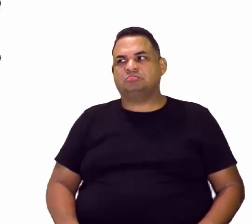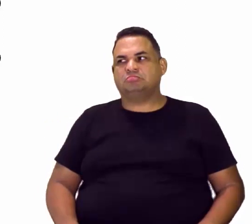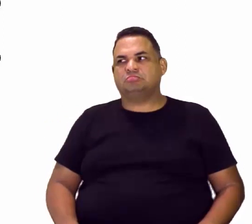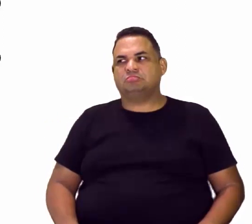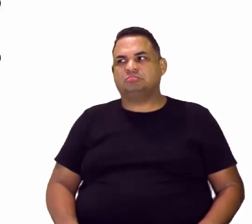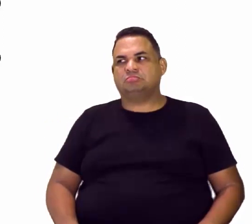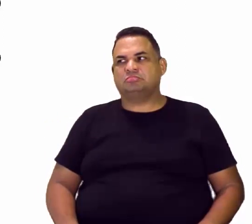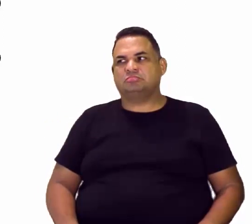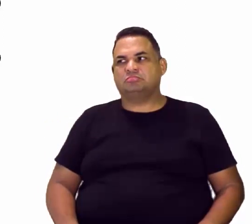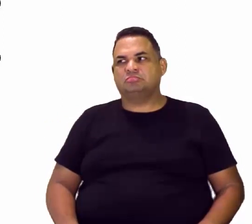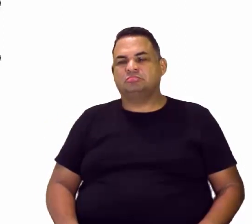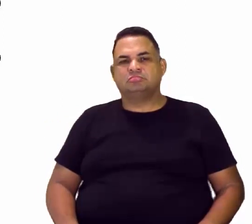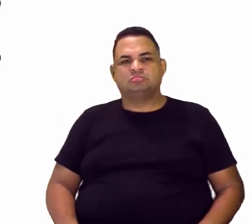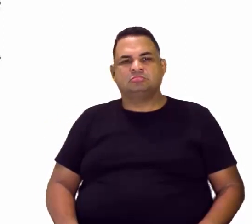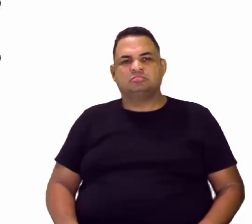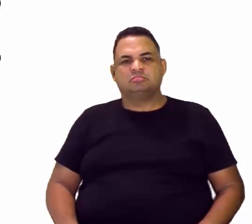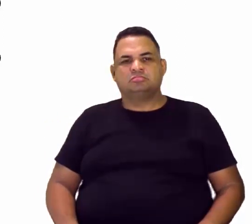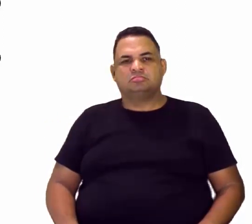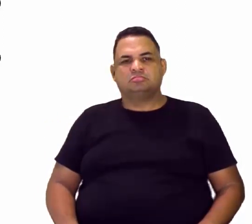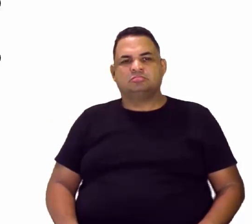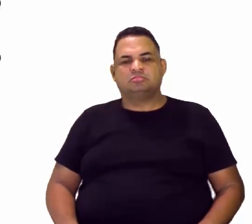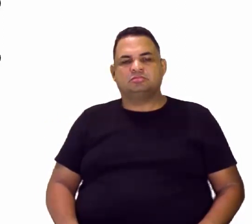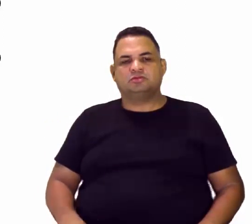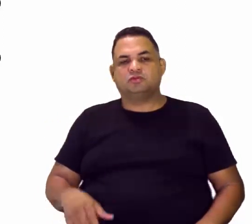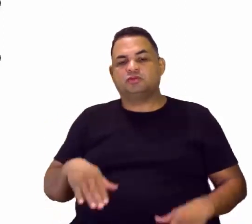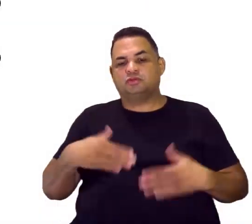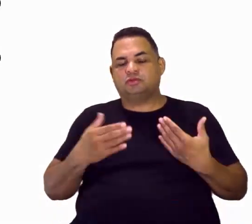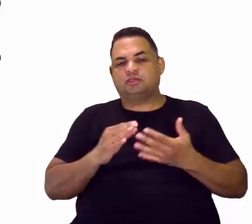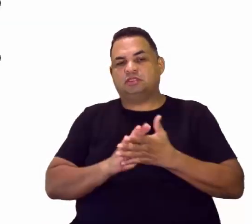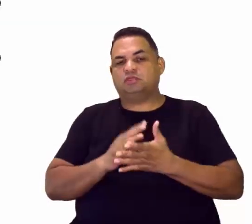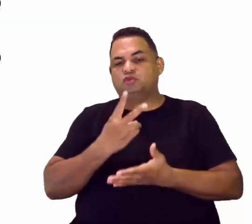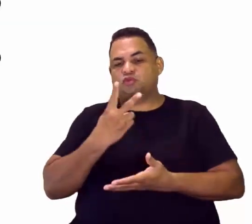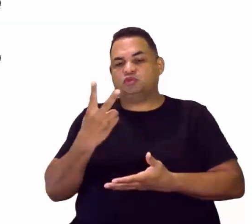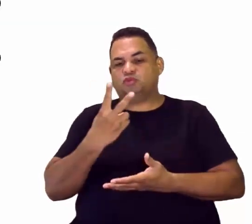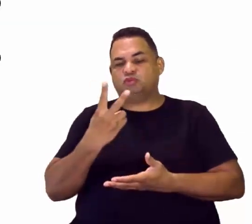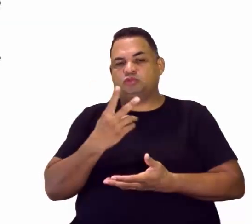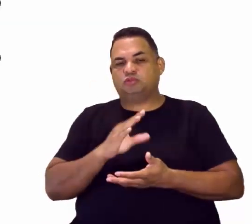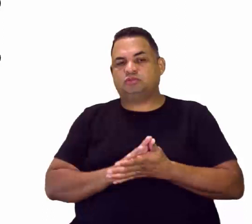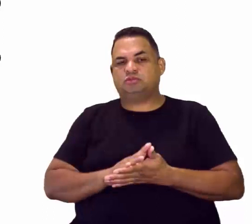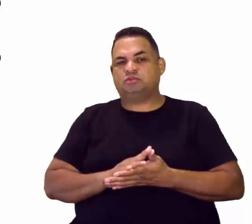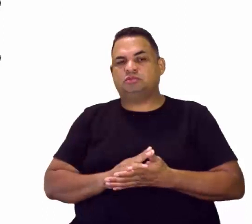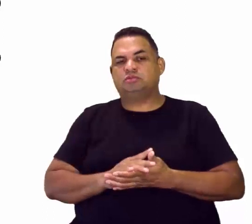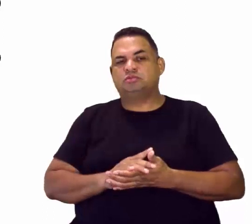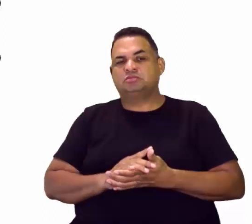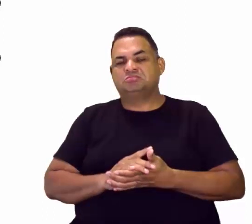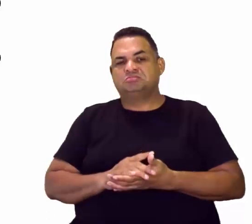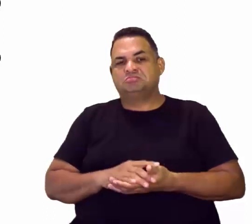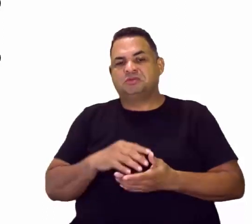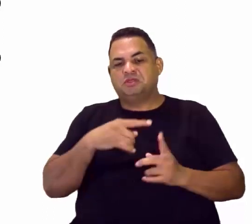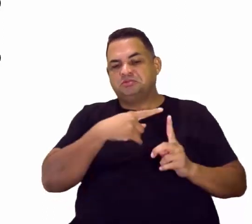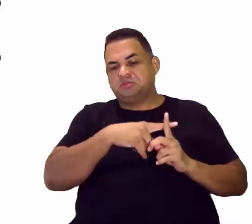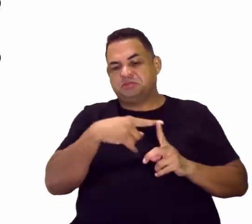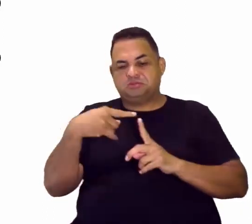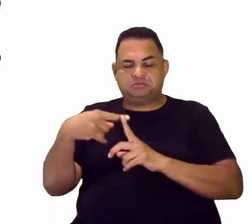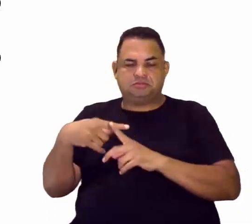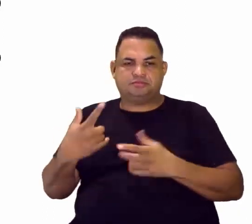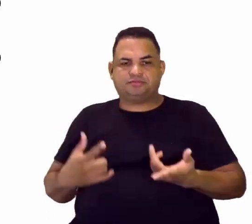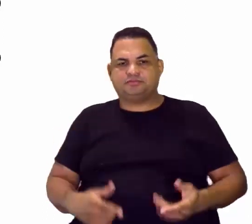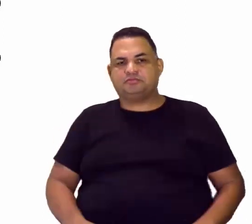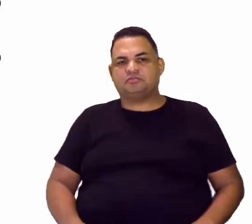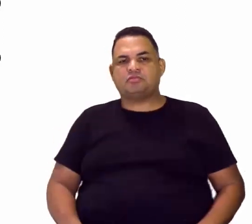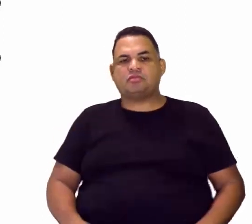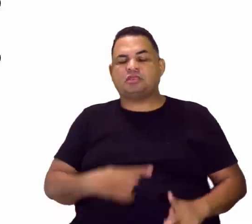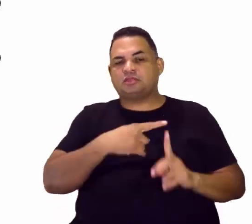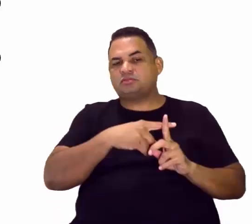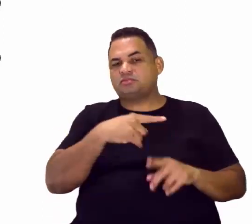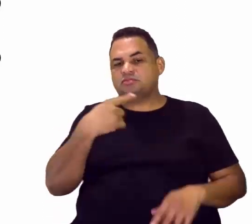B, professora, tem dipolo, dipolo. Quando falar dipolo, dipolo, é como se fosse dipolo permanente, hein? Não está falando que é dipolo